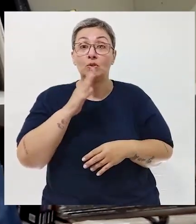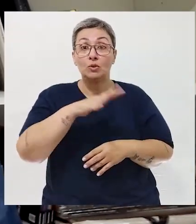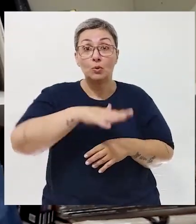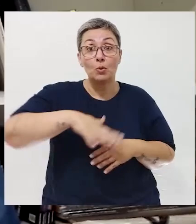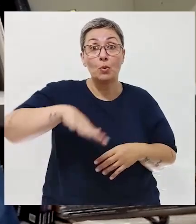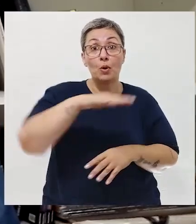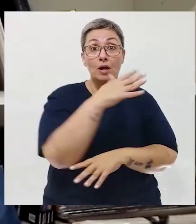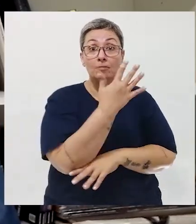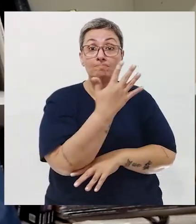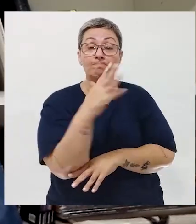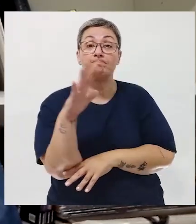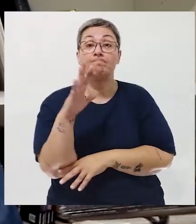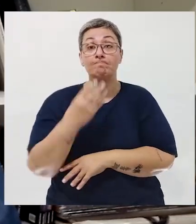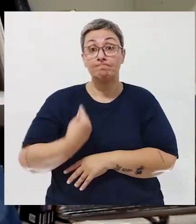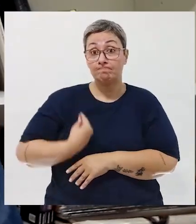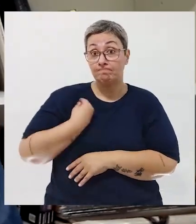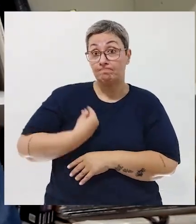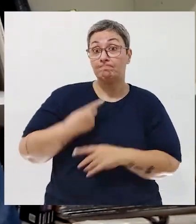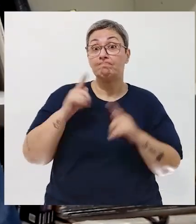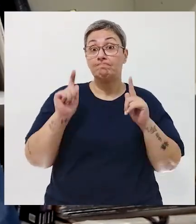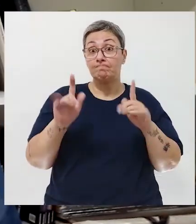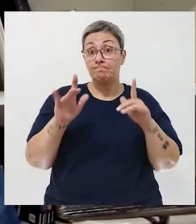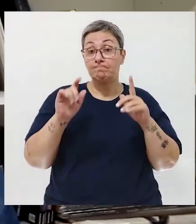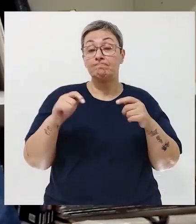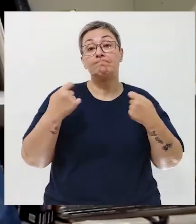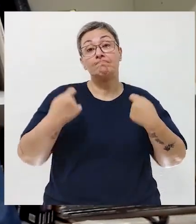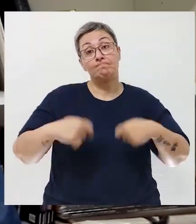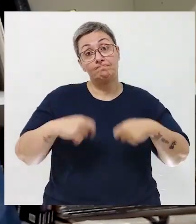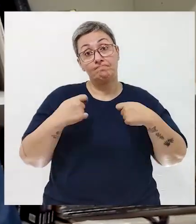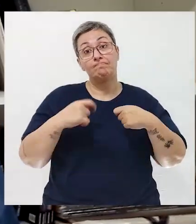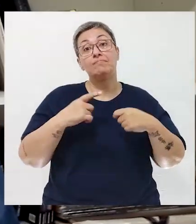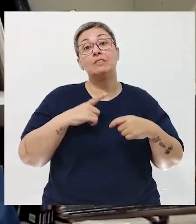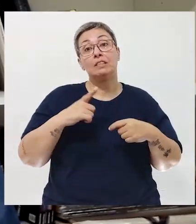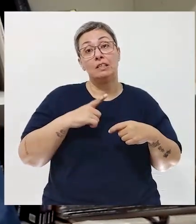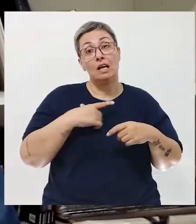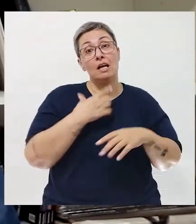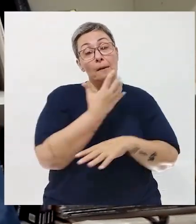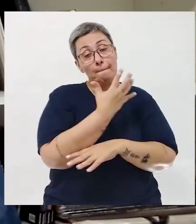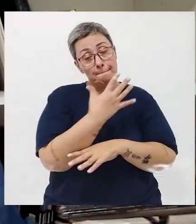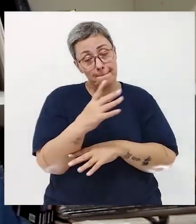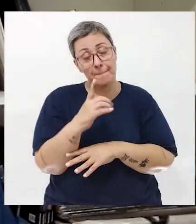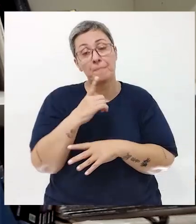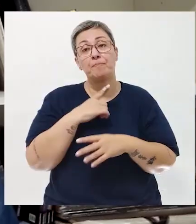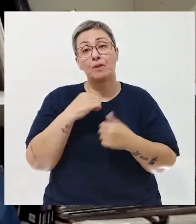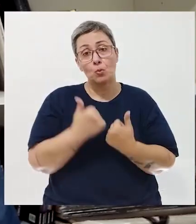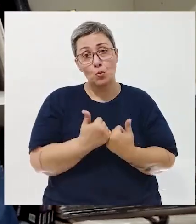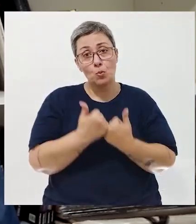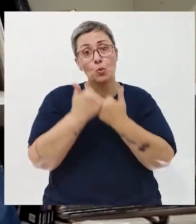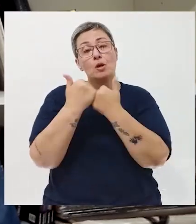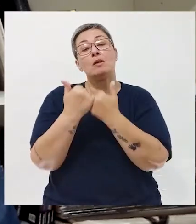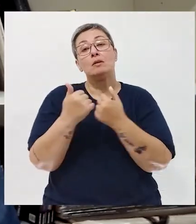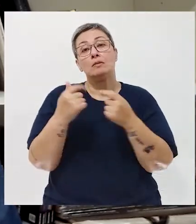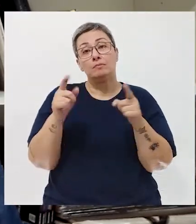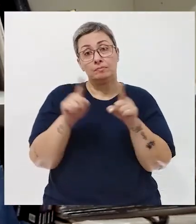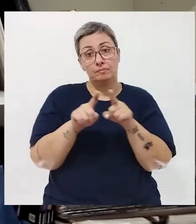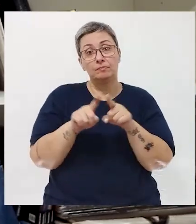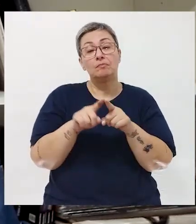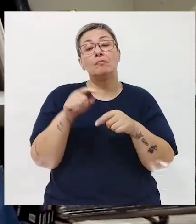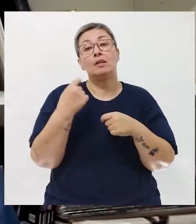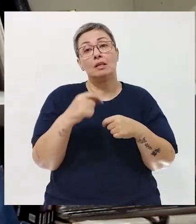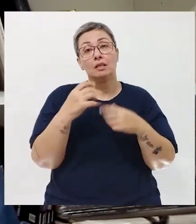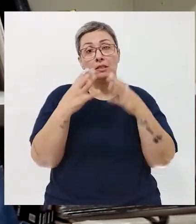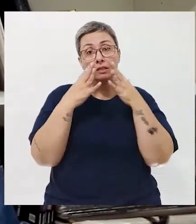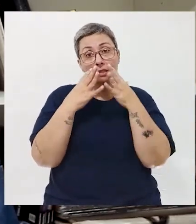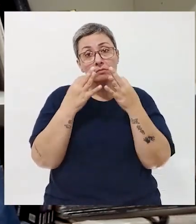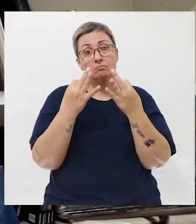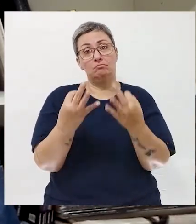nosso meio ambiente? A gente vive aqui em Guarulhos e a gente tem muita natureza aqui a ser preservada e a